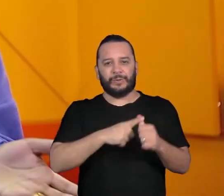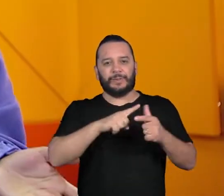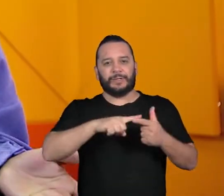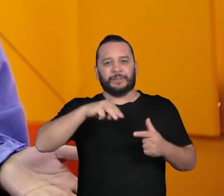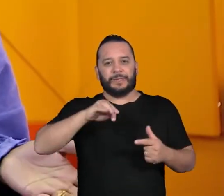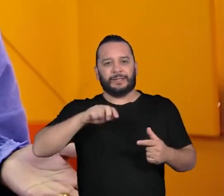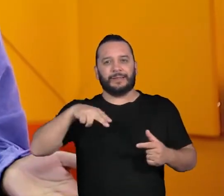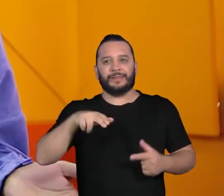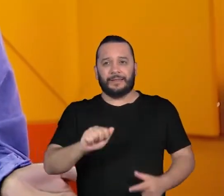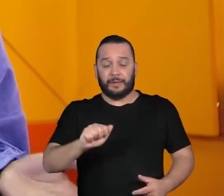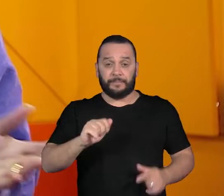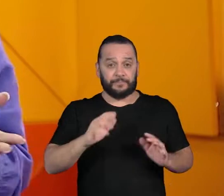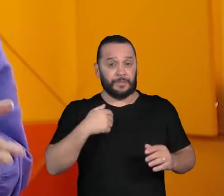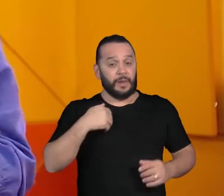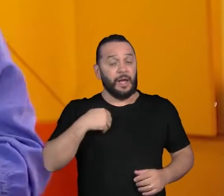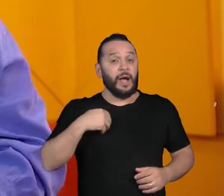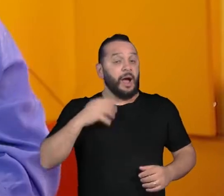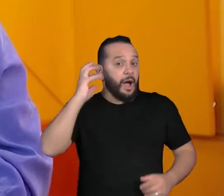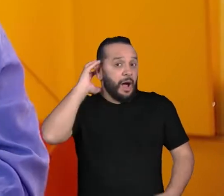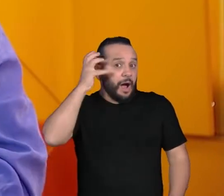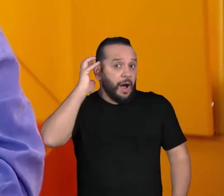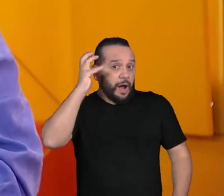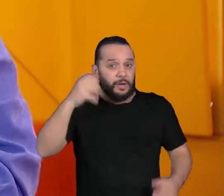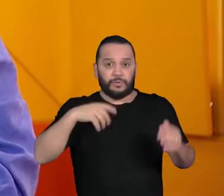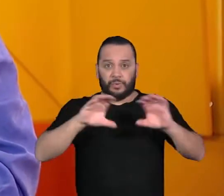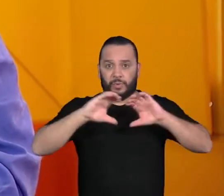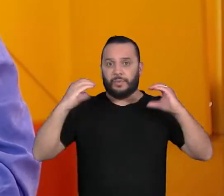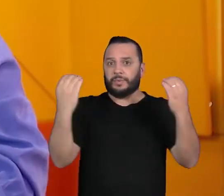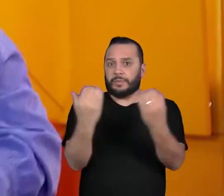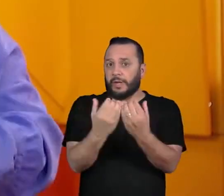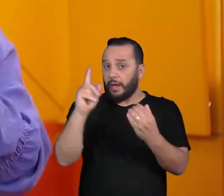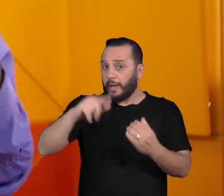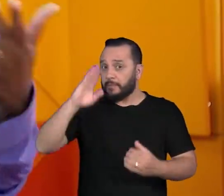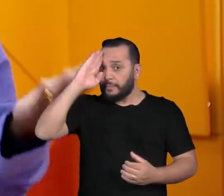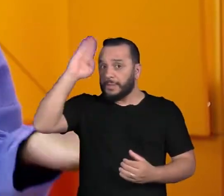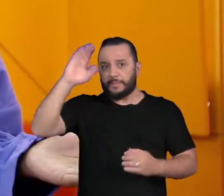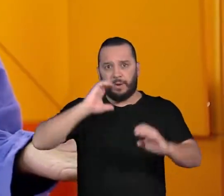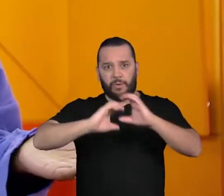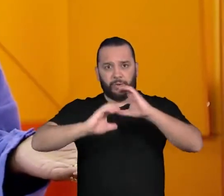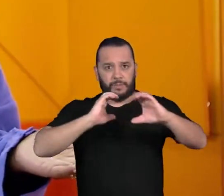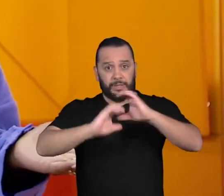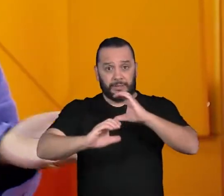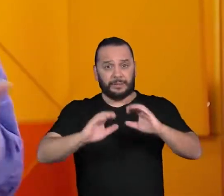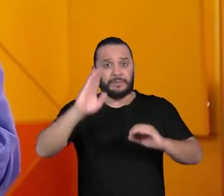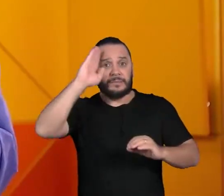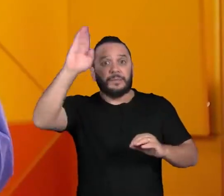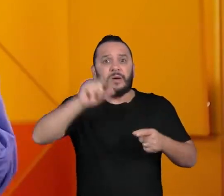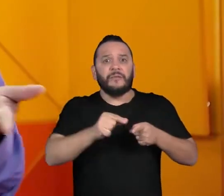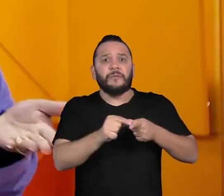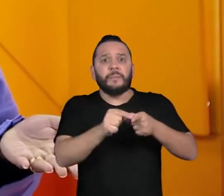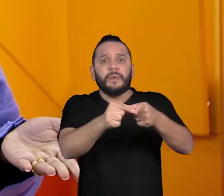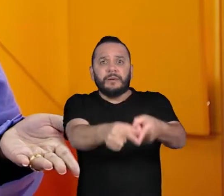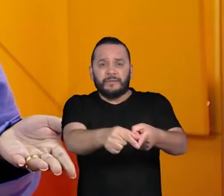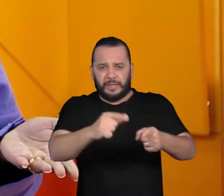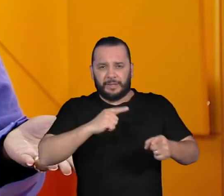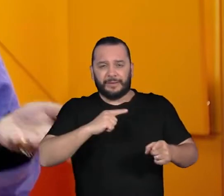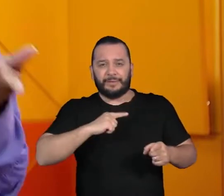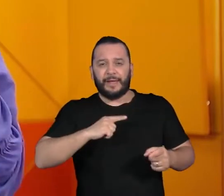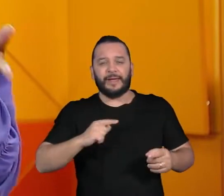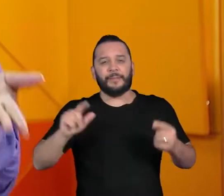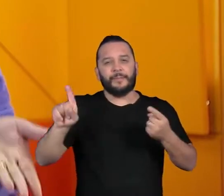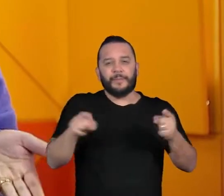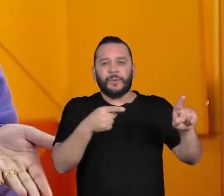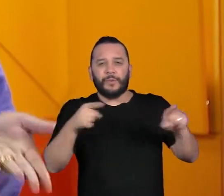importantes veículos de comunicação, principalmente nos bairros periféricos. Porque, além de entretenimento, elas oferecem informações sobre o dia a